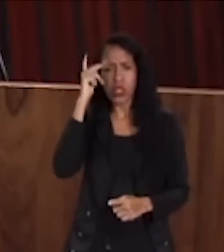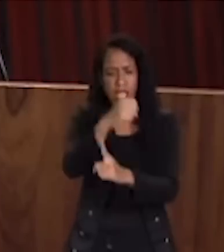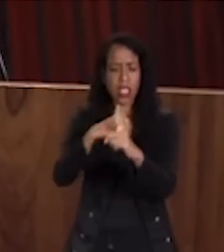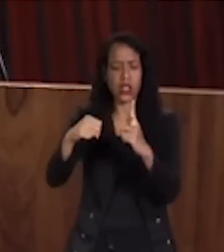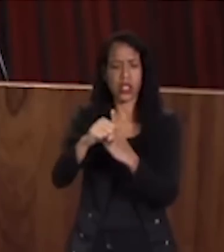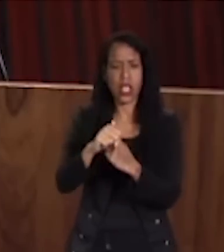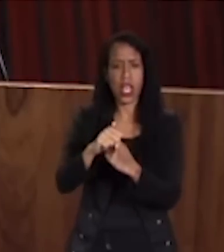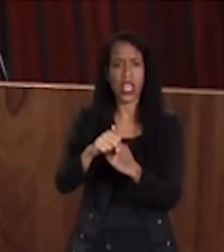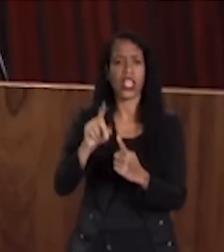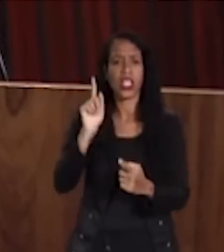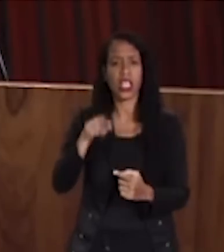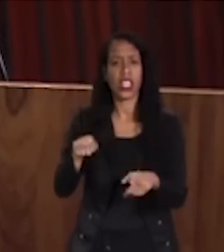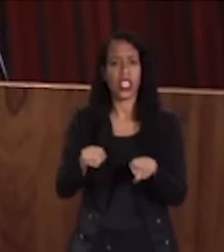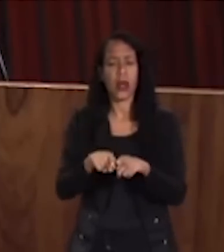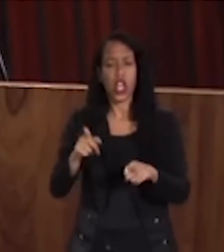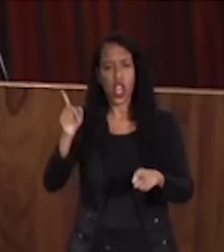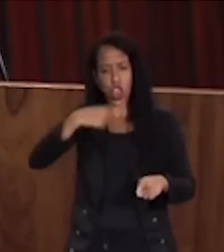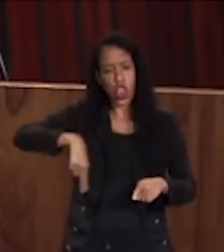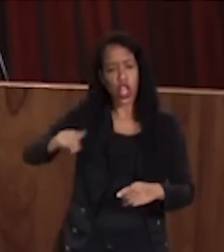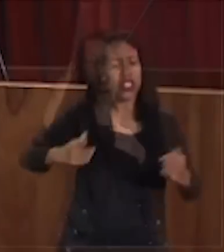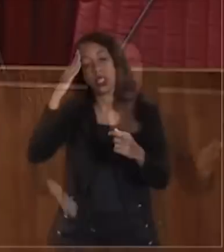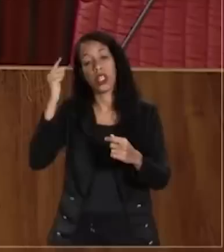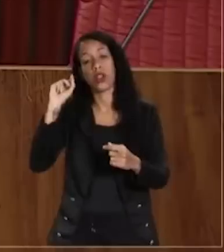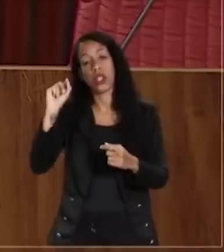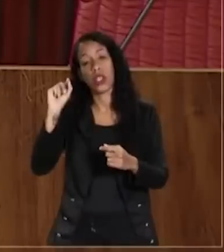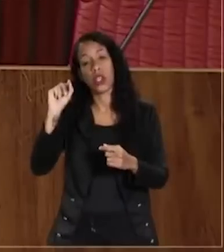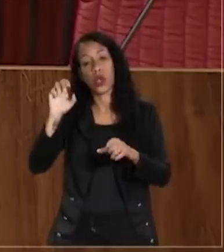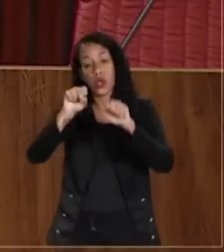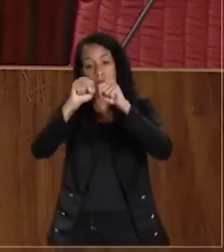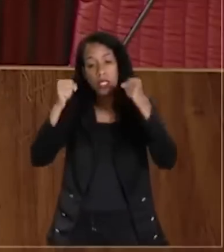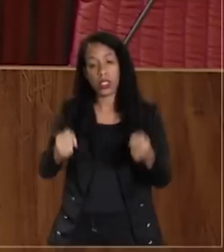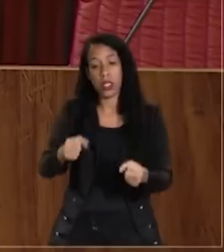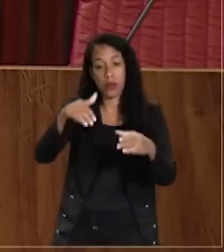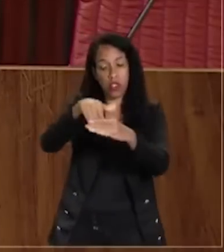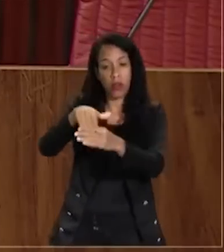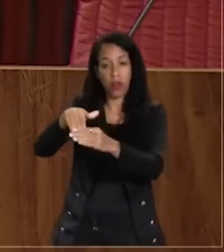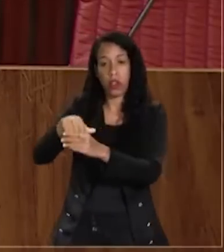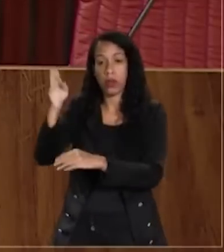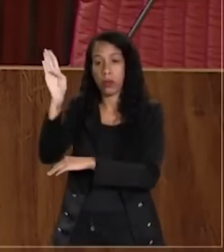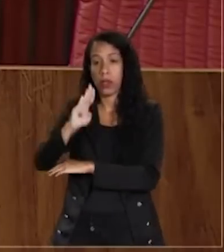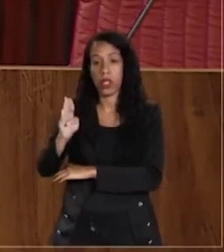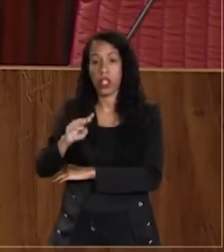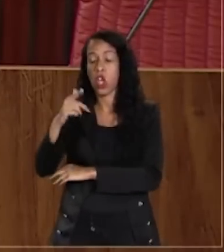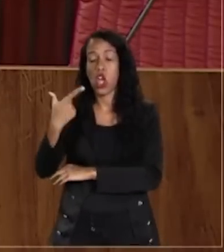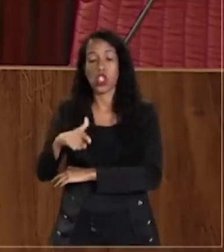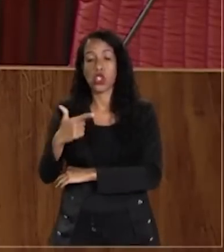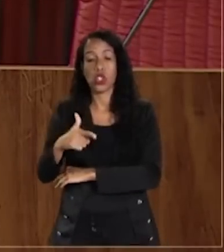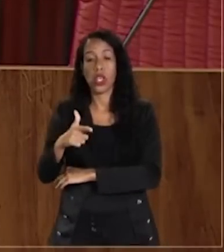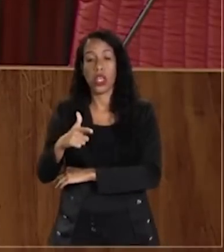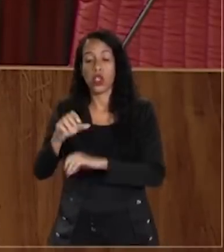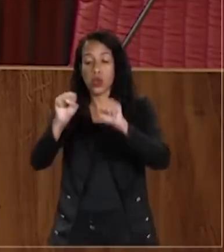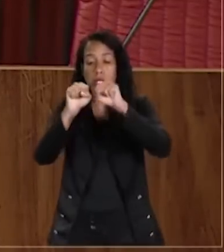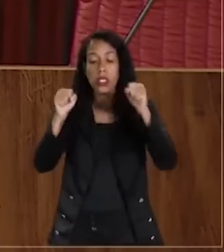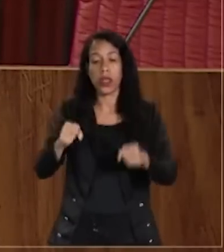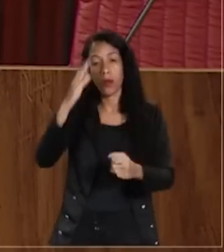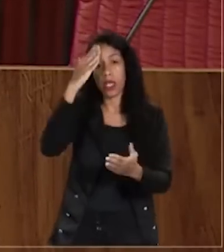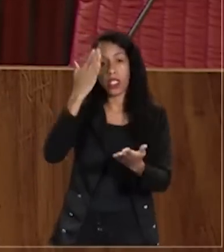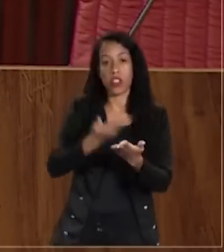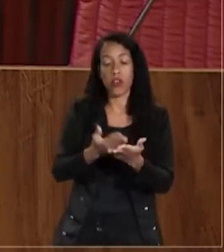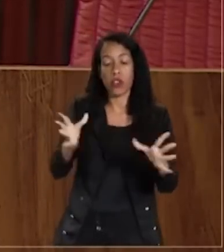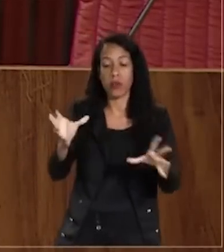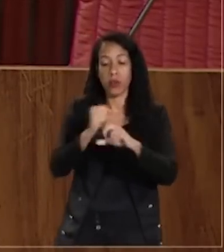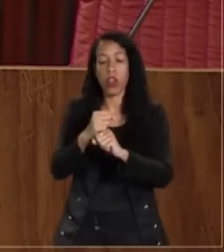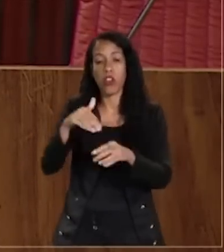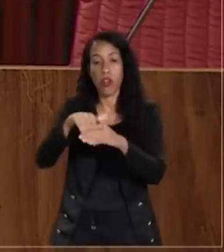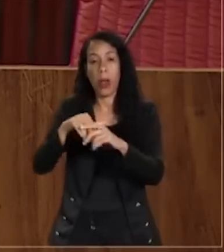dever que nós servidores públicos temos. O sistema eletrônico de votação brasileiro não é apenas um sistema confiável de apuração